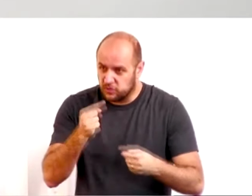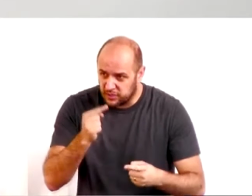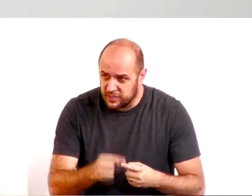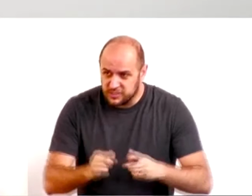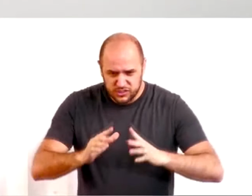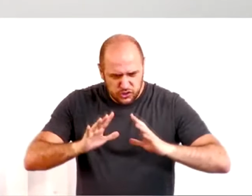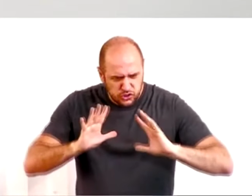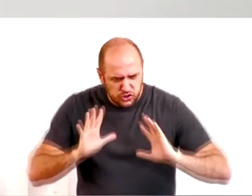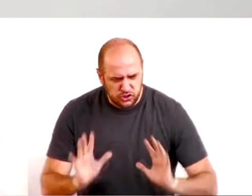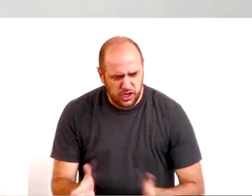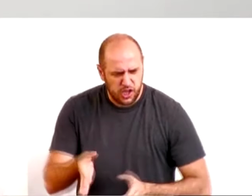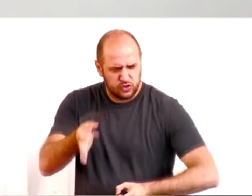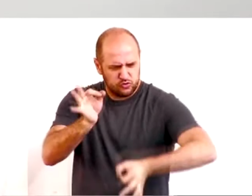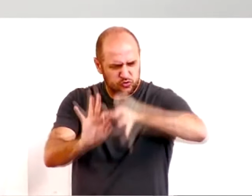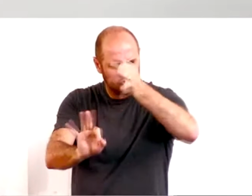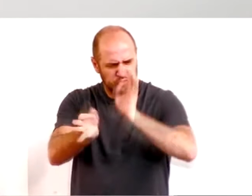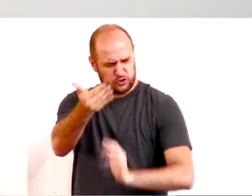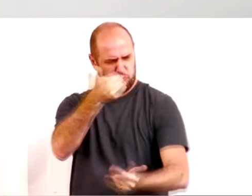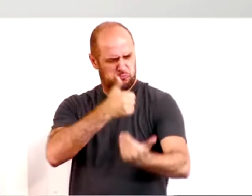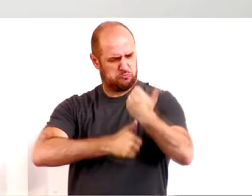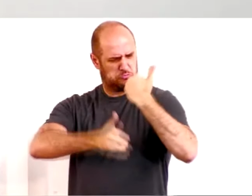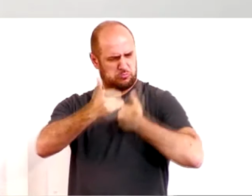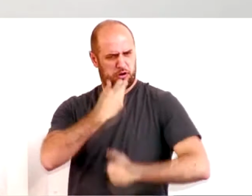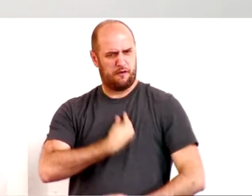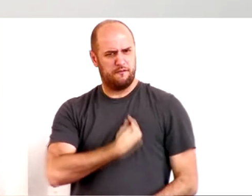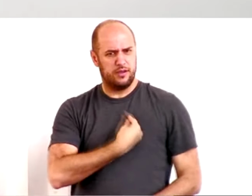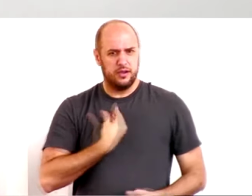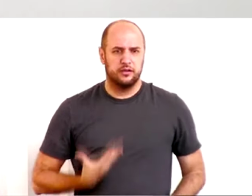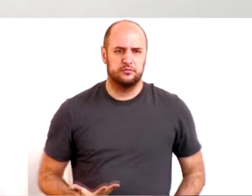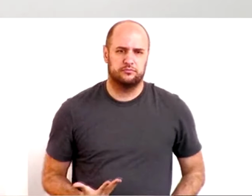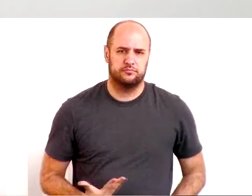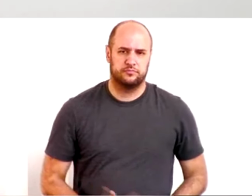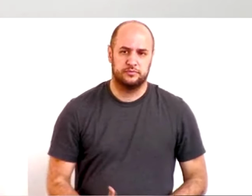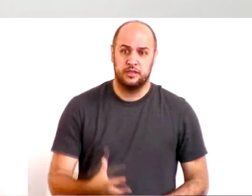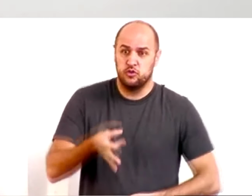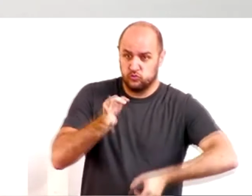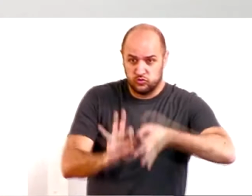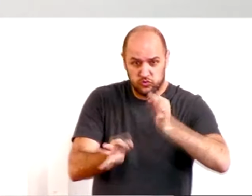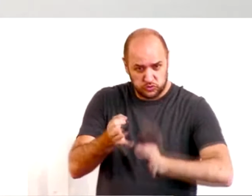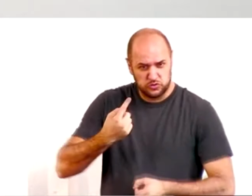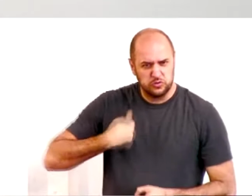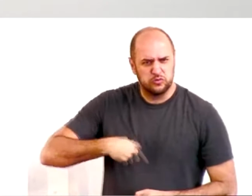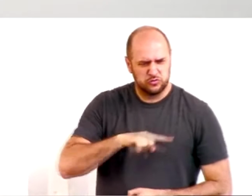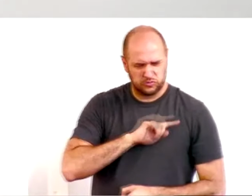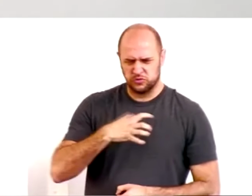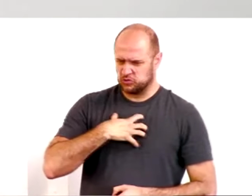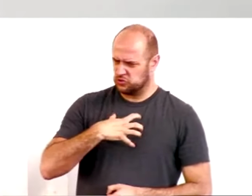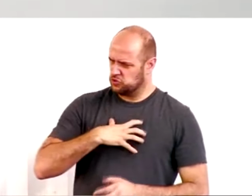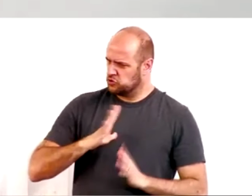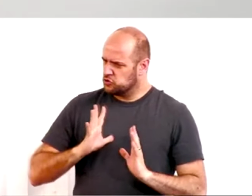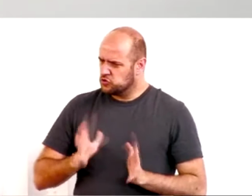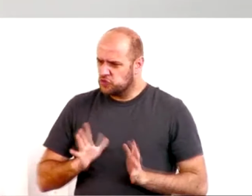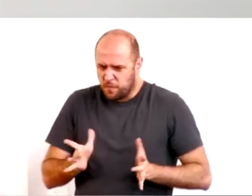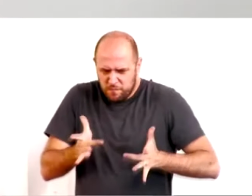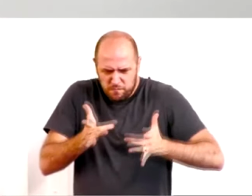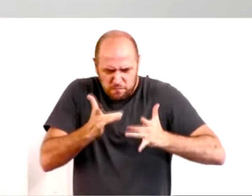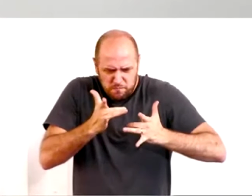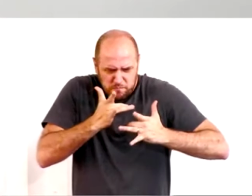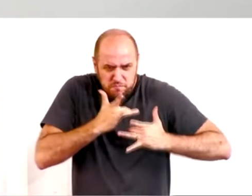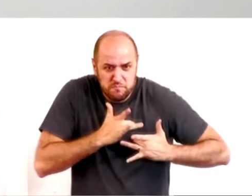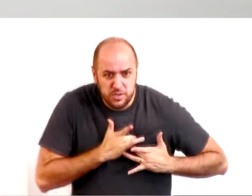cheios da justiça, essa justiça faz com que nós nos enchamos de